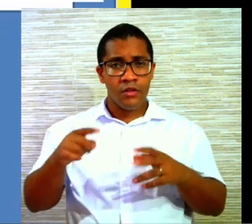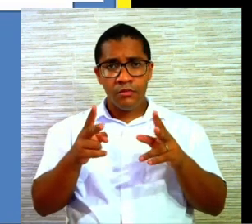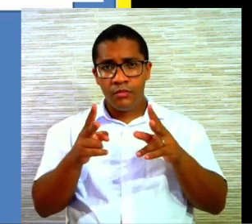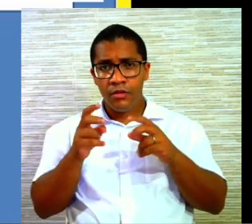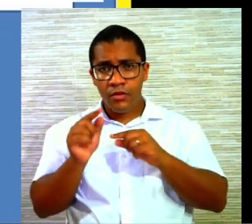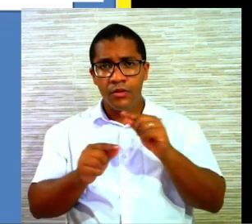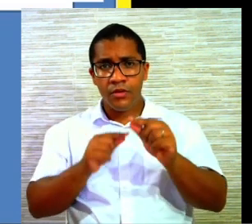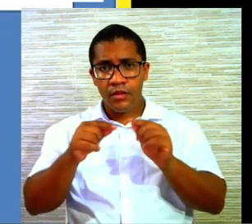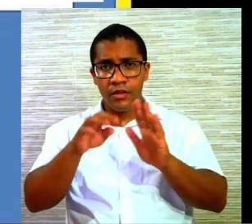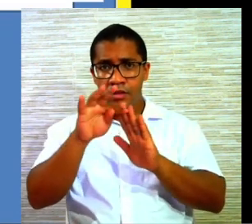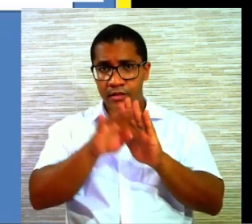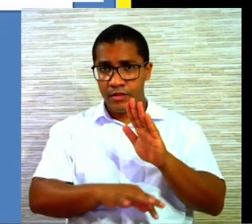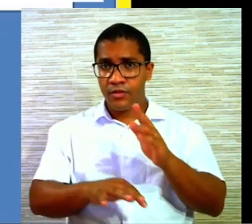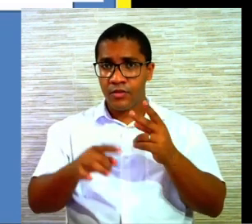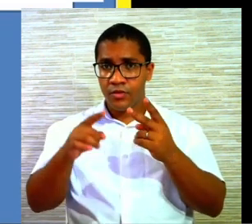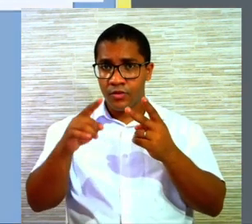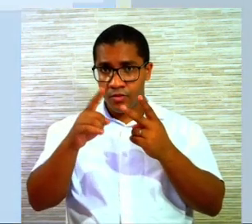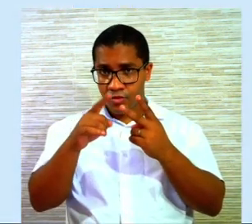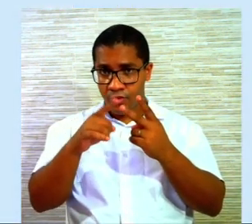temos aí nesse texto 2,